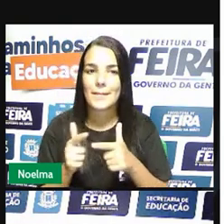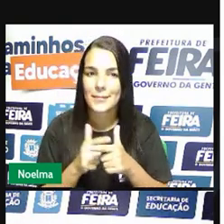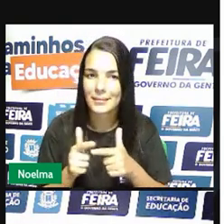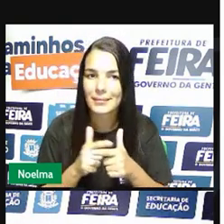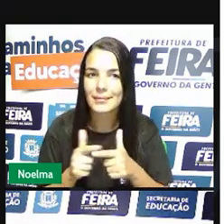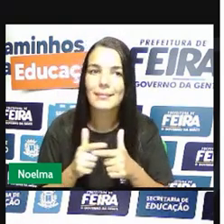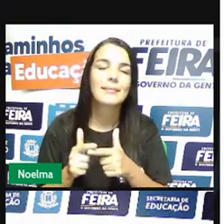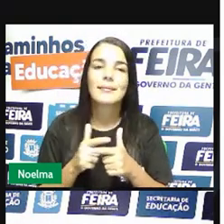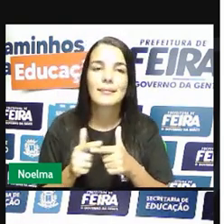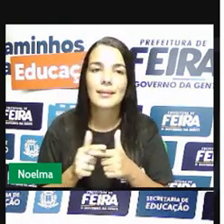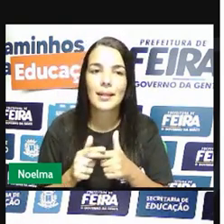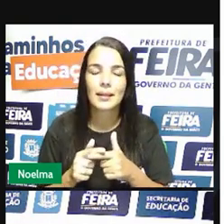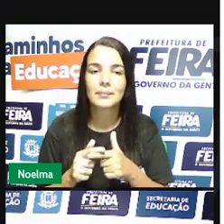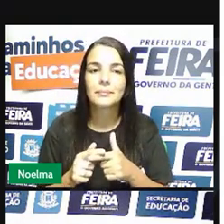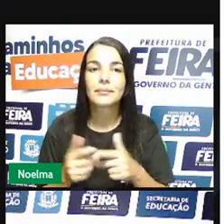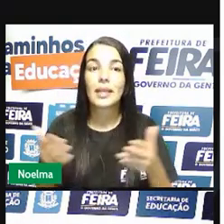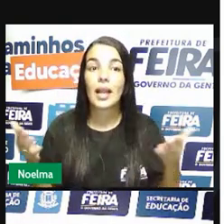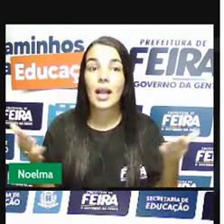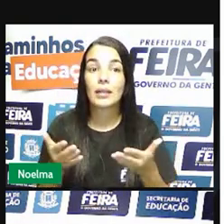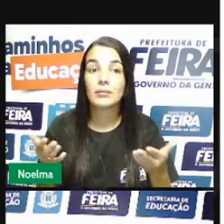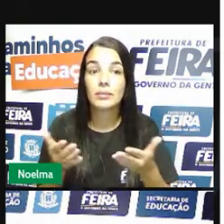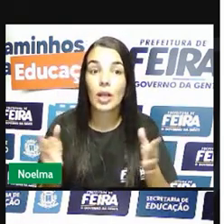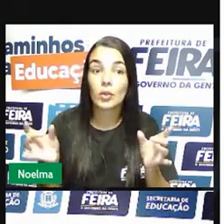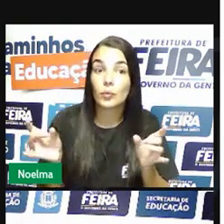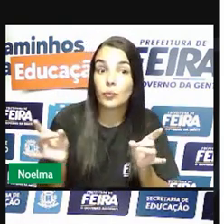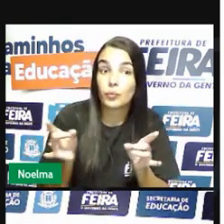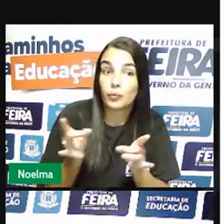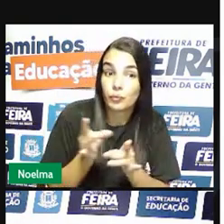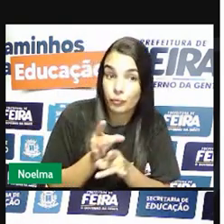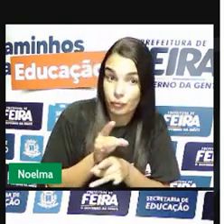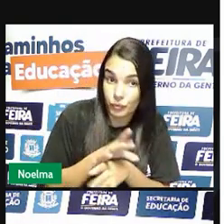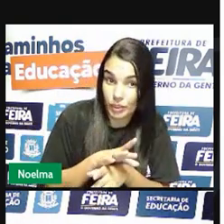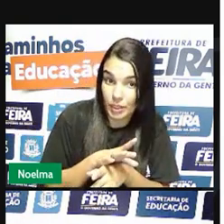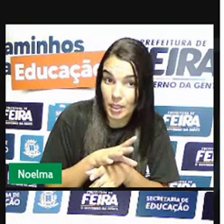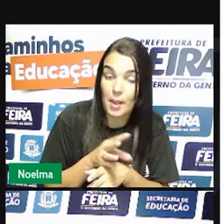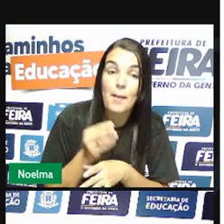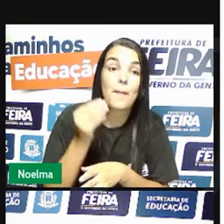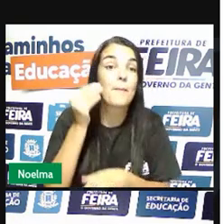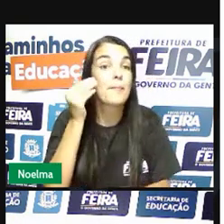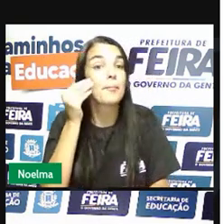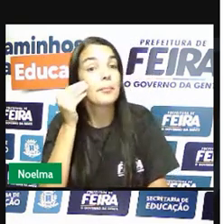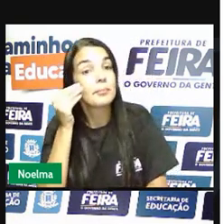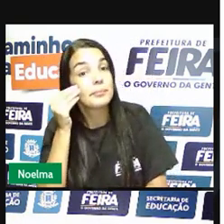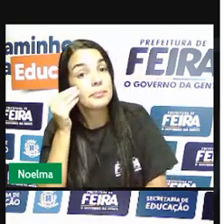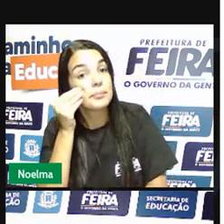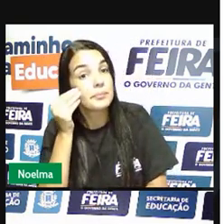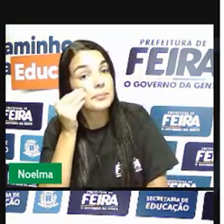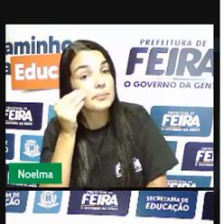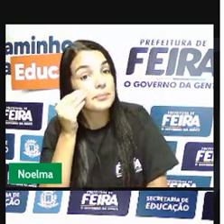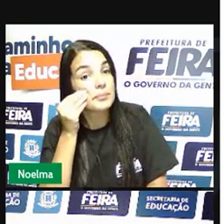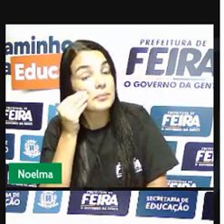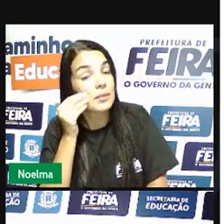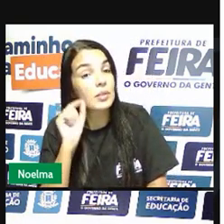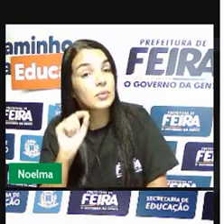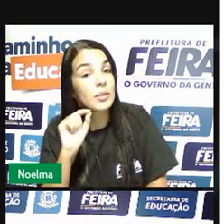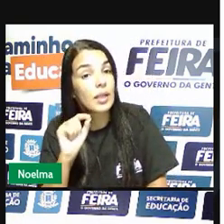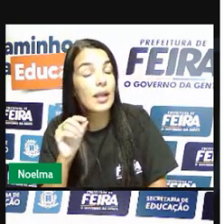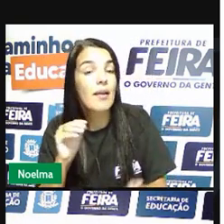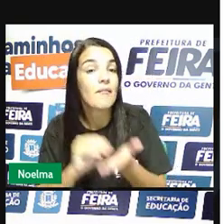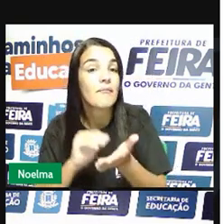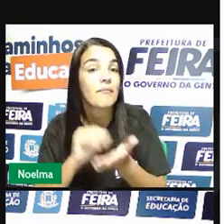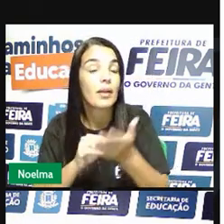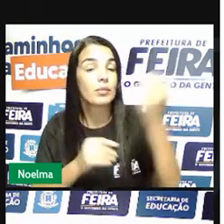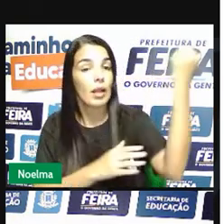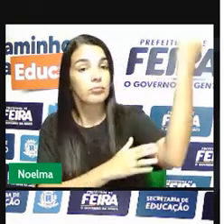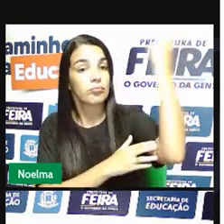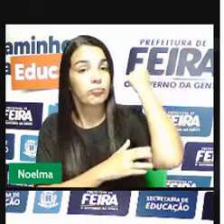essa pandemia tem causado problemas em relação à falta de atividade física na rotina das